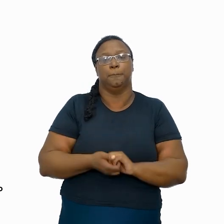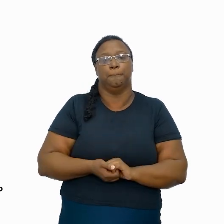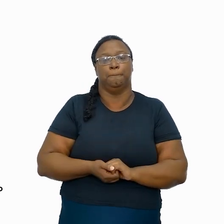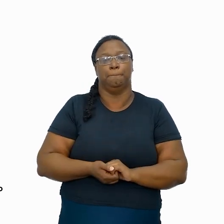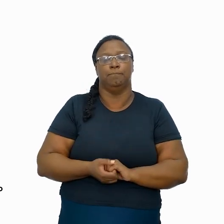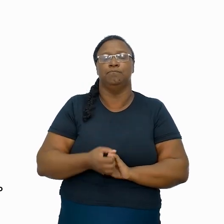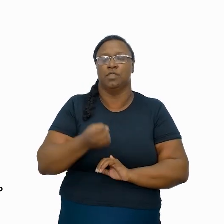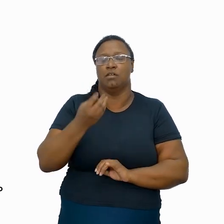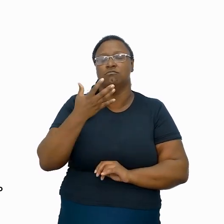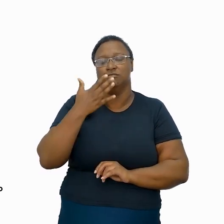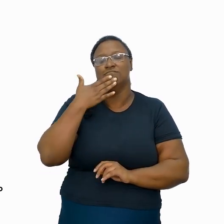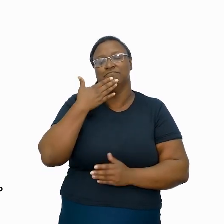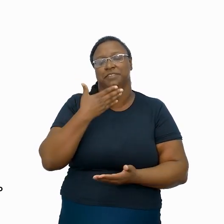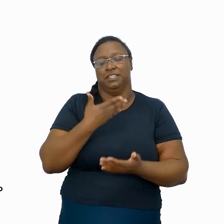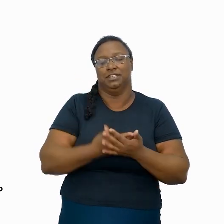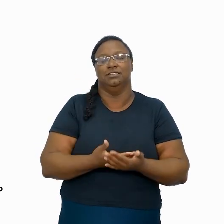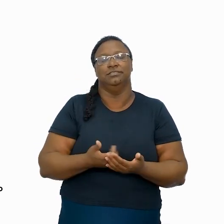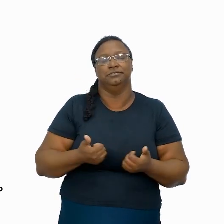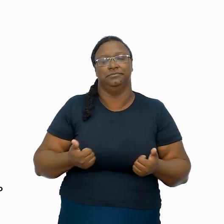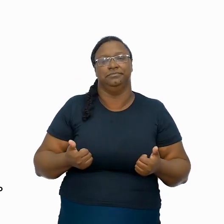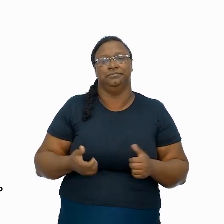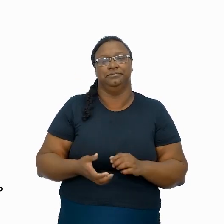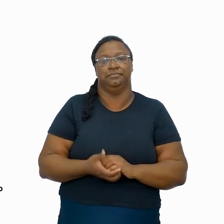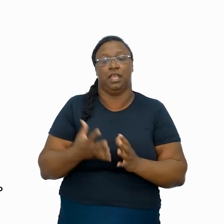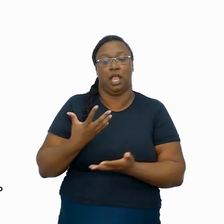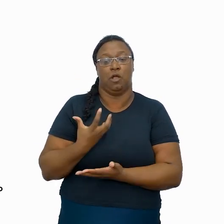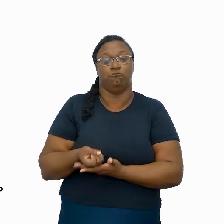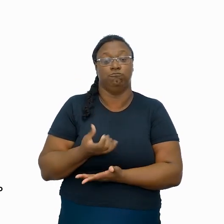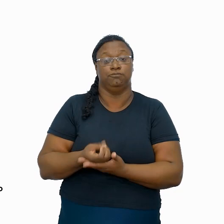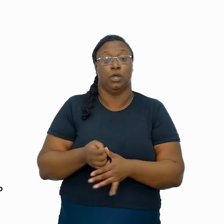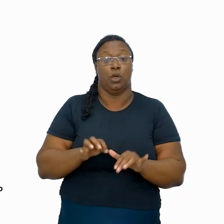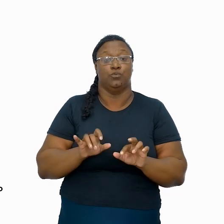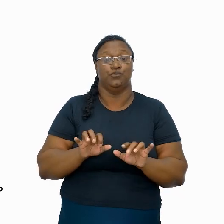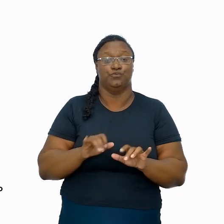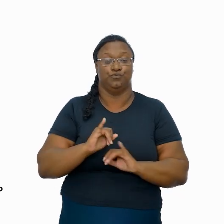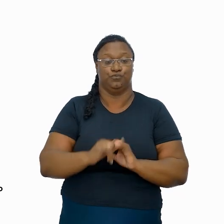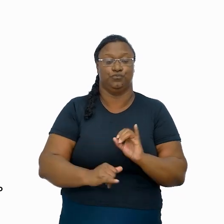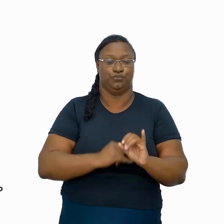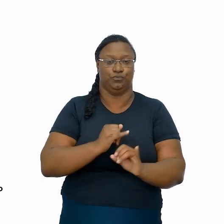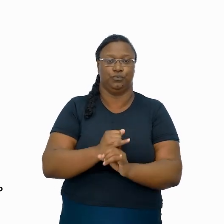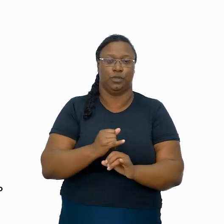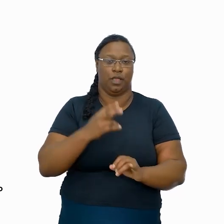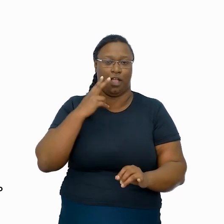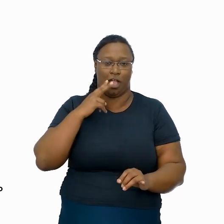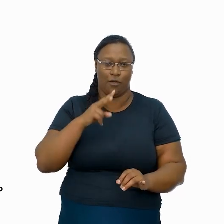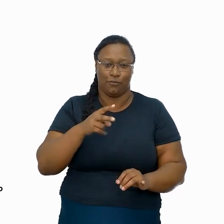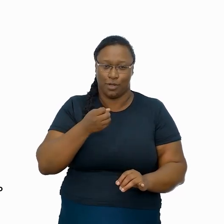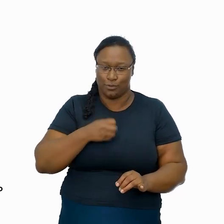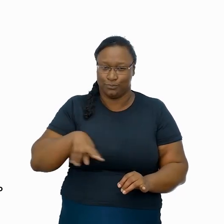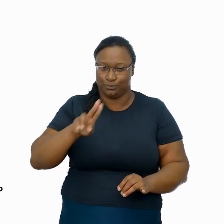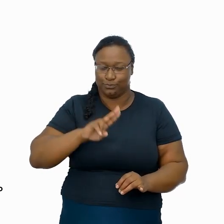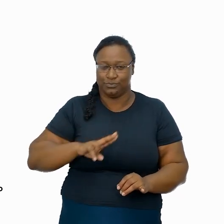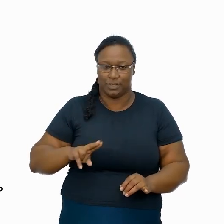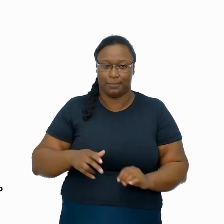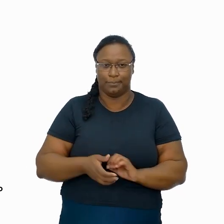que vale a pena dar uma olhadinha lá e ver o que, que pode ser